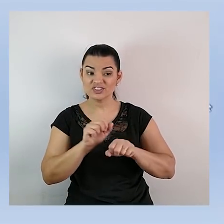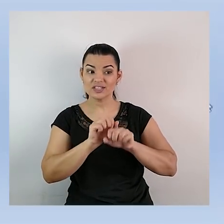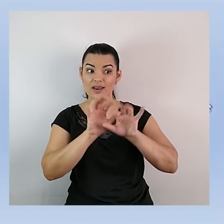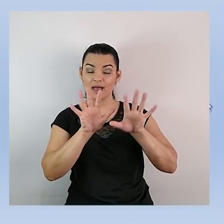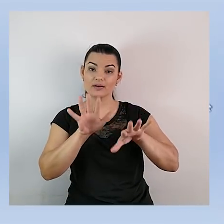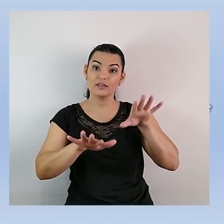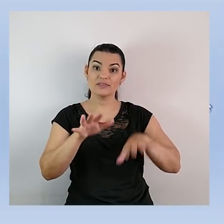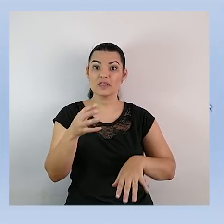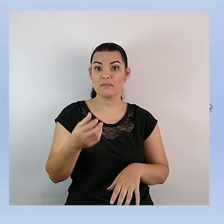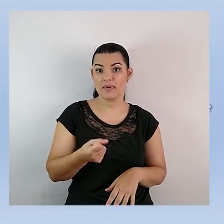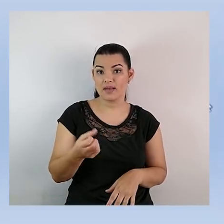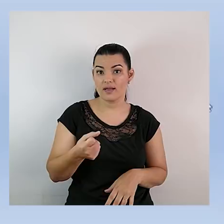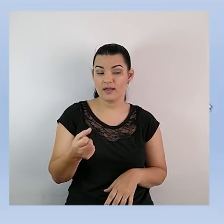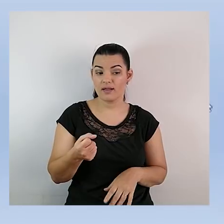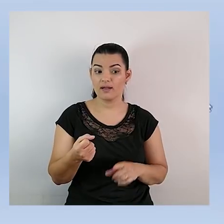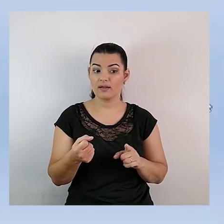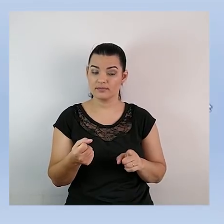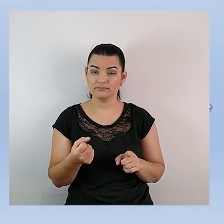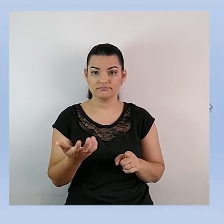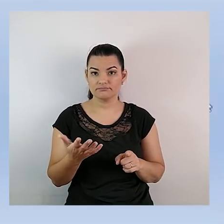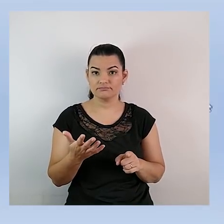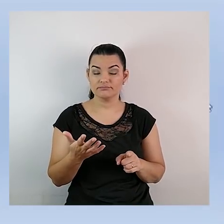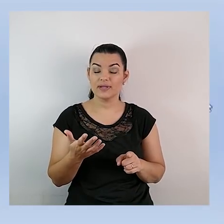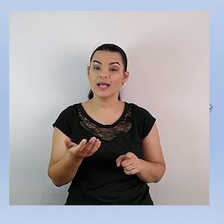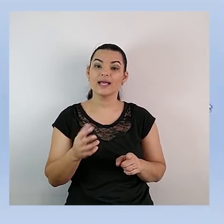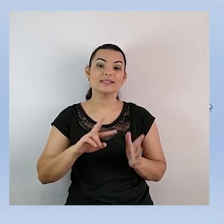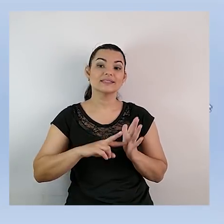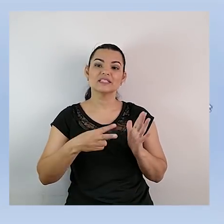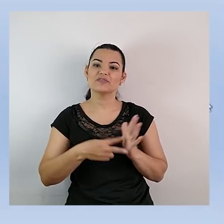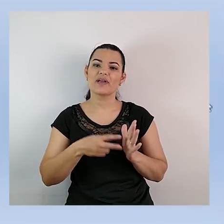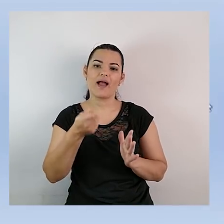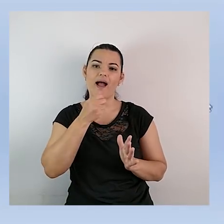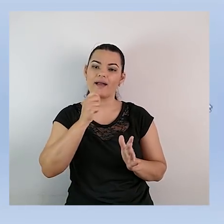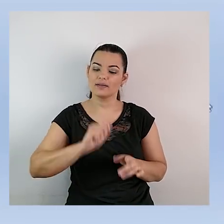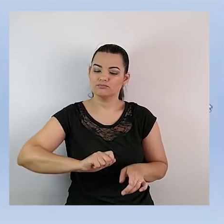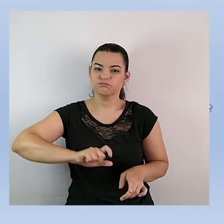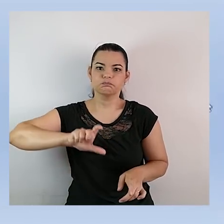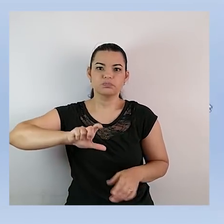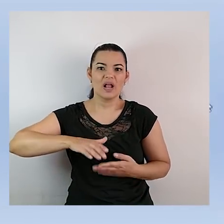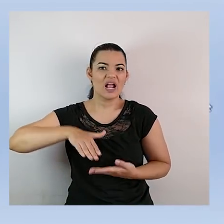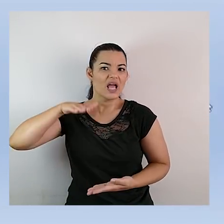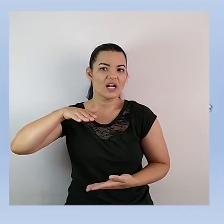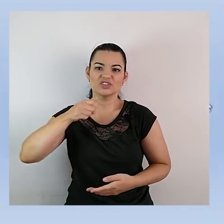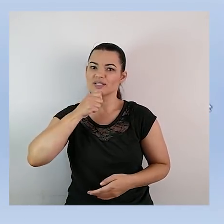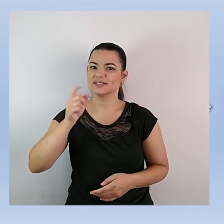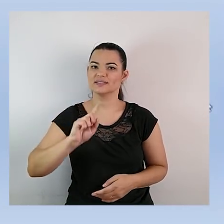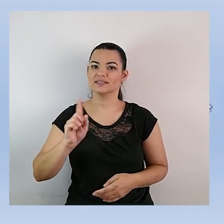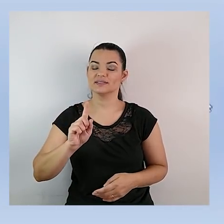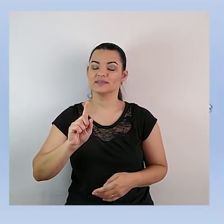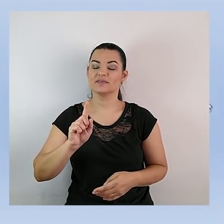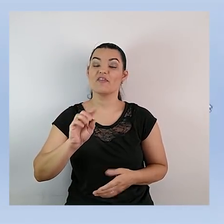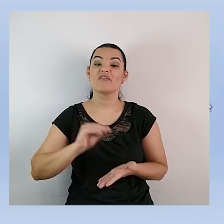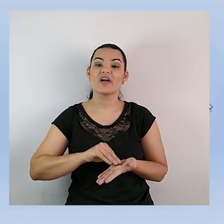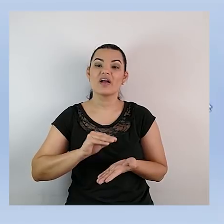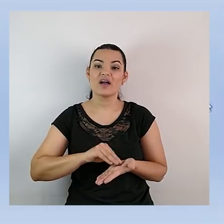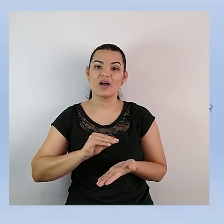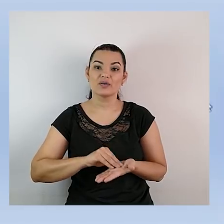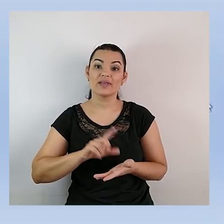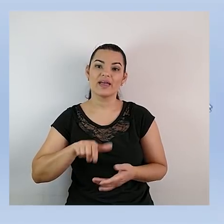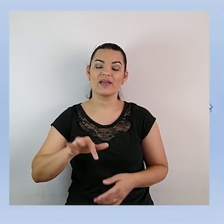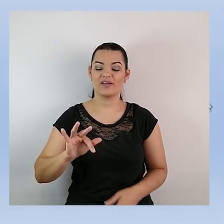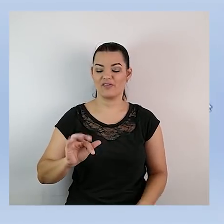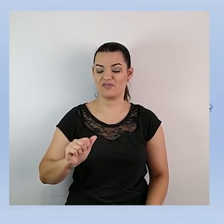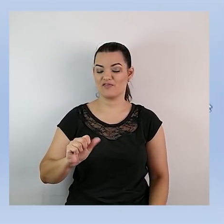clara, né? Branca, ainda não é a barata adulta, é uma fase de vida da